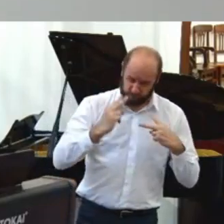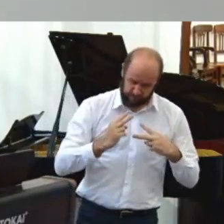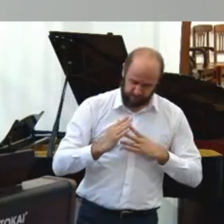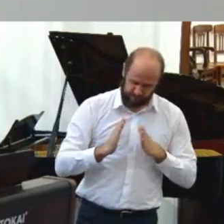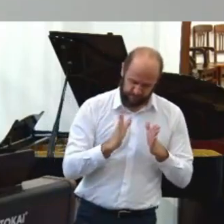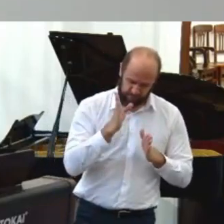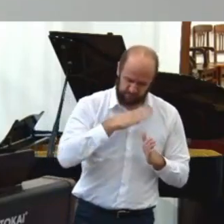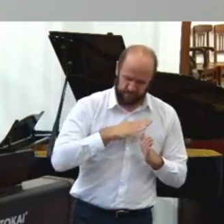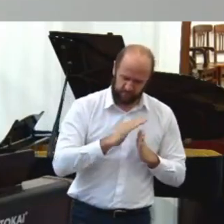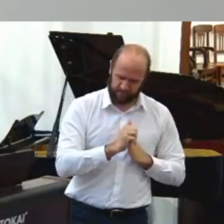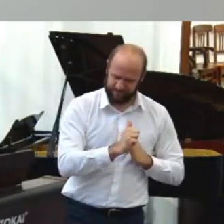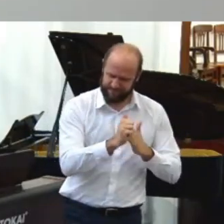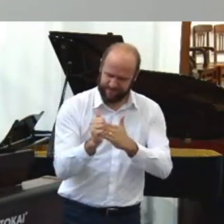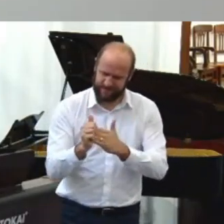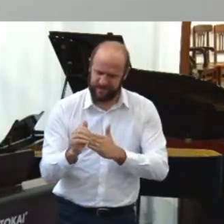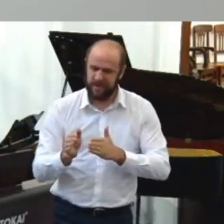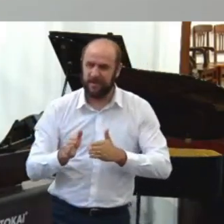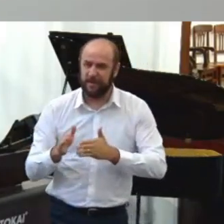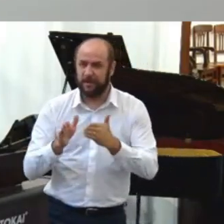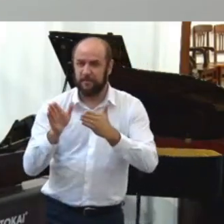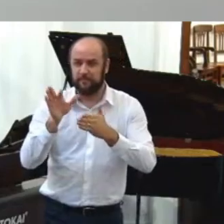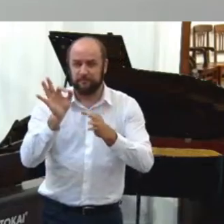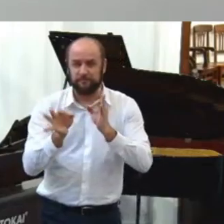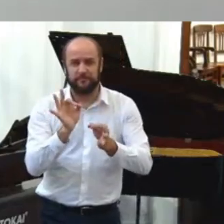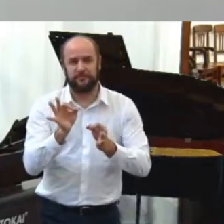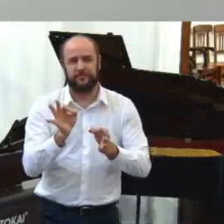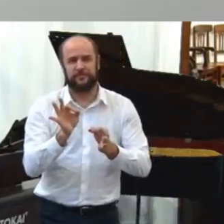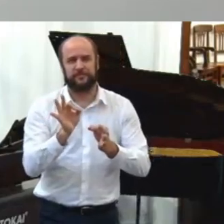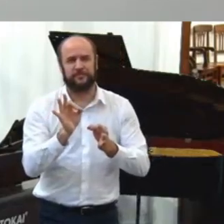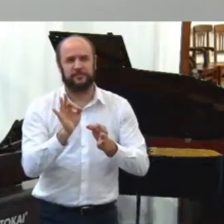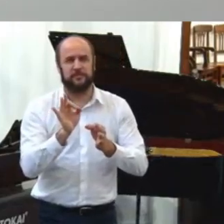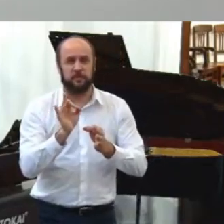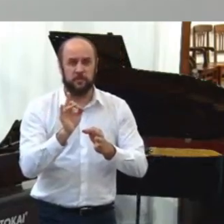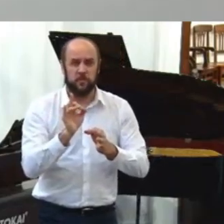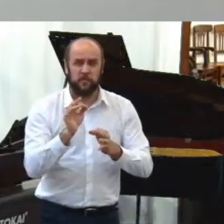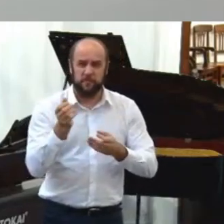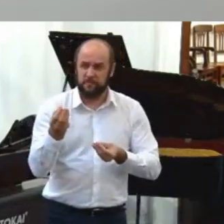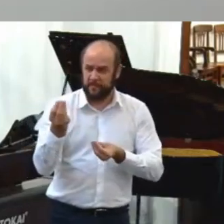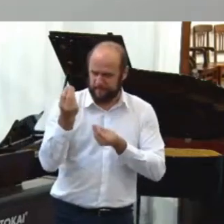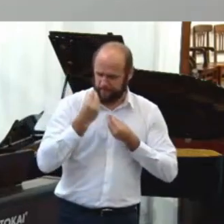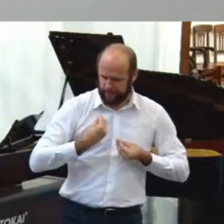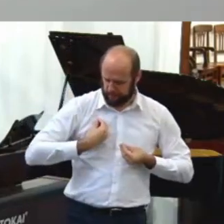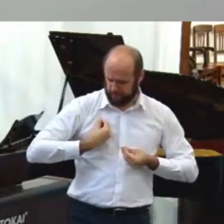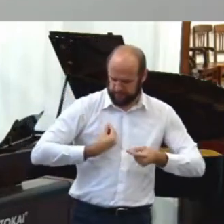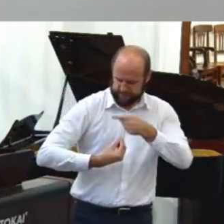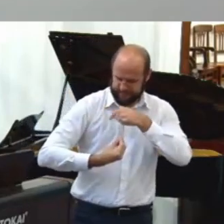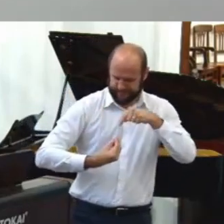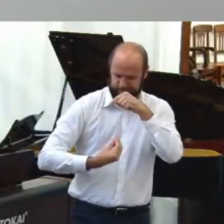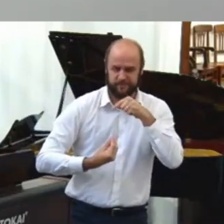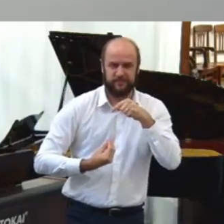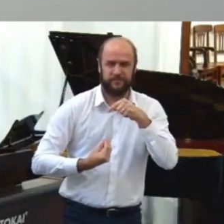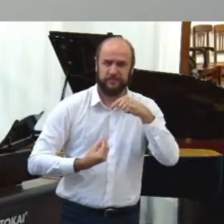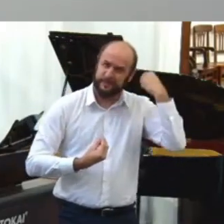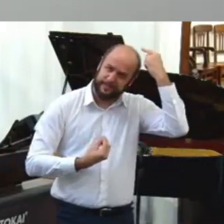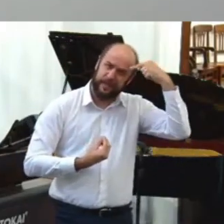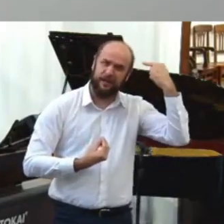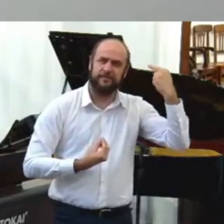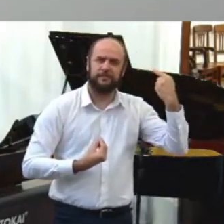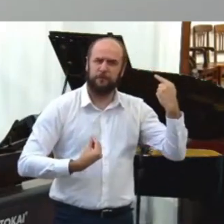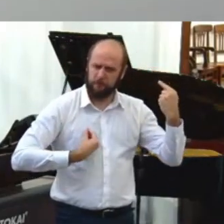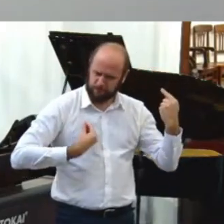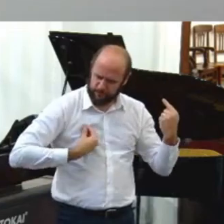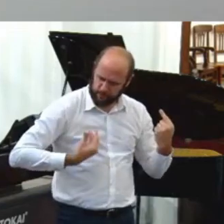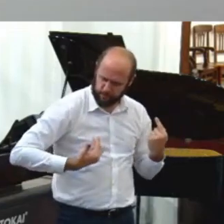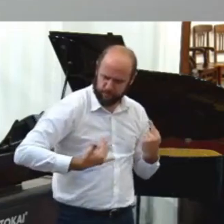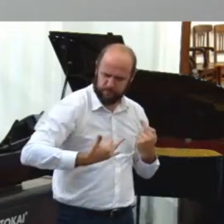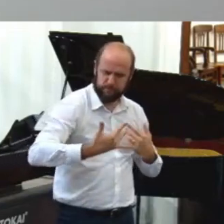mau, guia-me pelo caminho da justiça, providencia uma vida santa, providencia uma